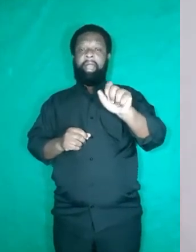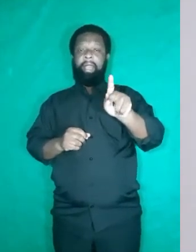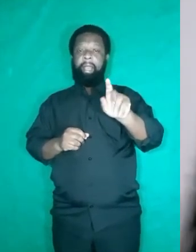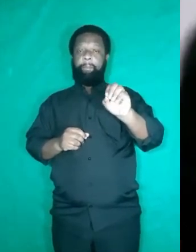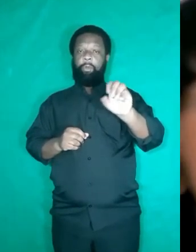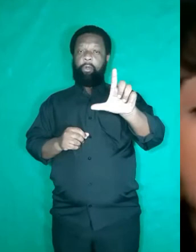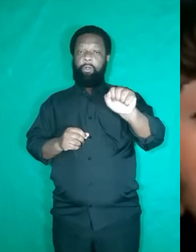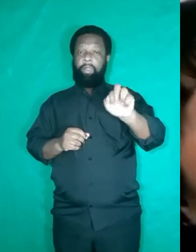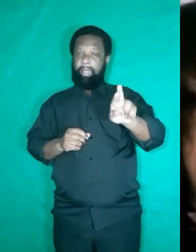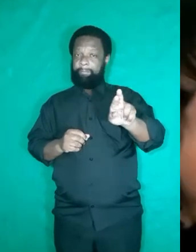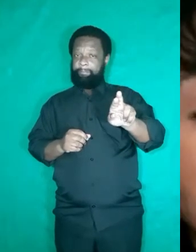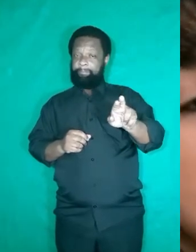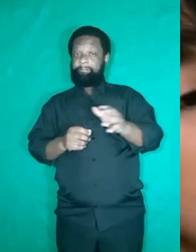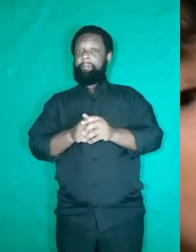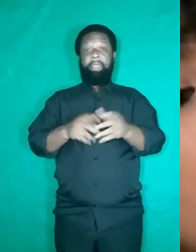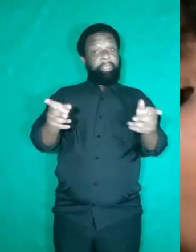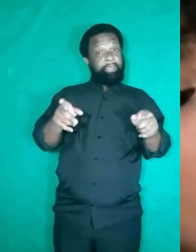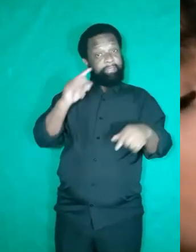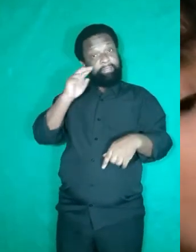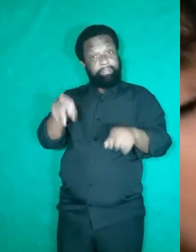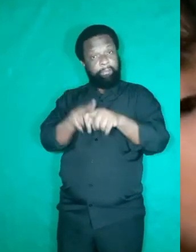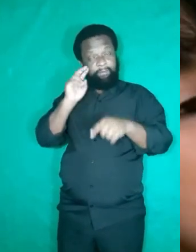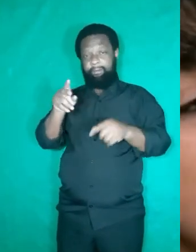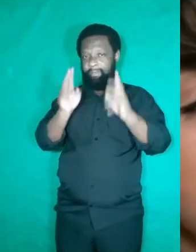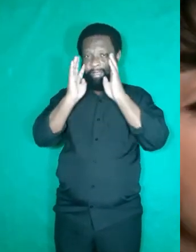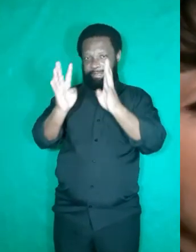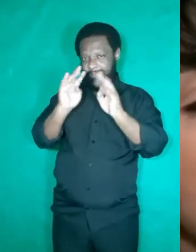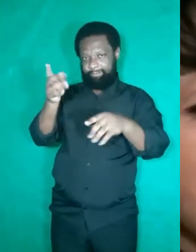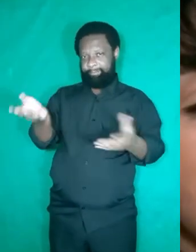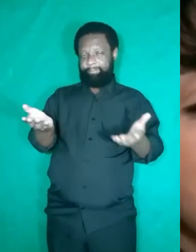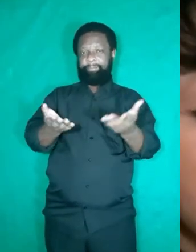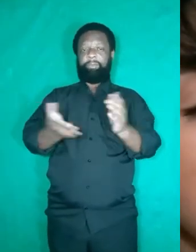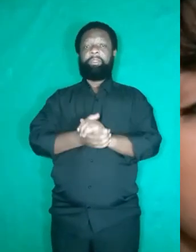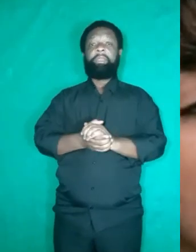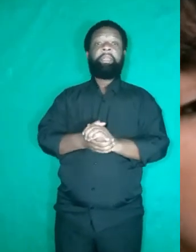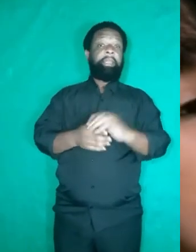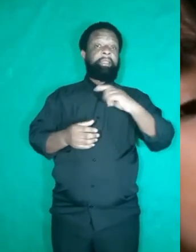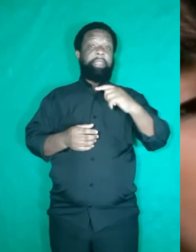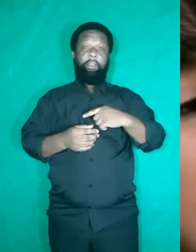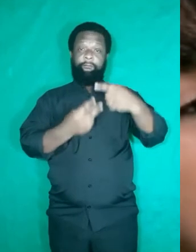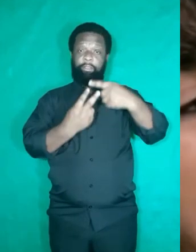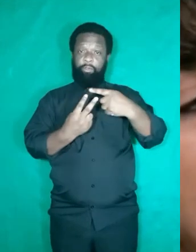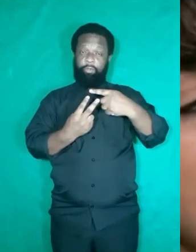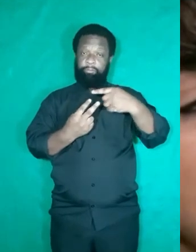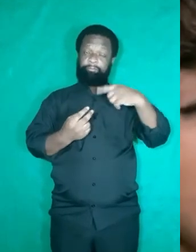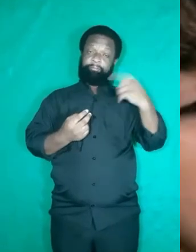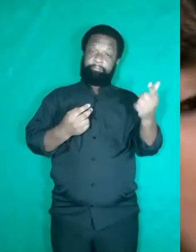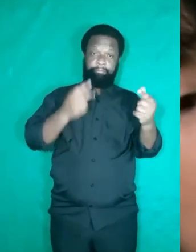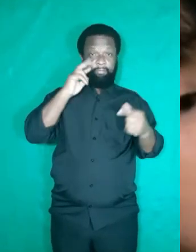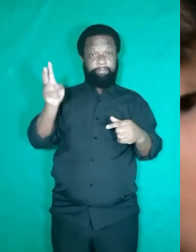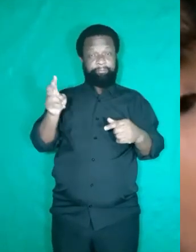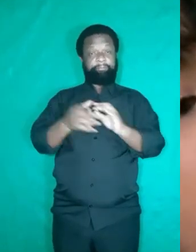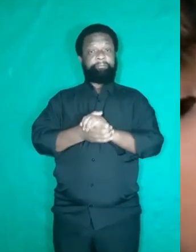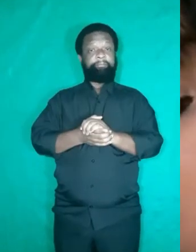isso, preste atenção. Aqui eu tenho um vetor nessa direção e nessa direção. Então, para cá e para cá.